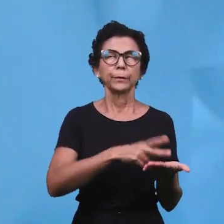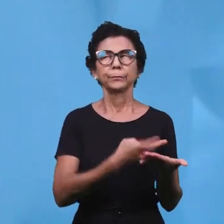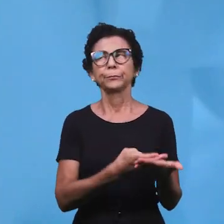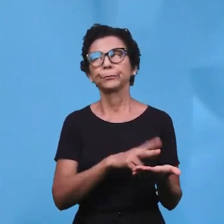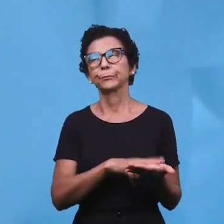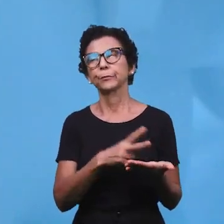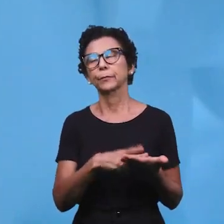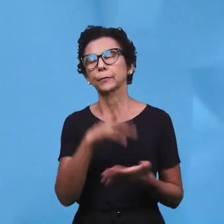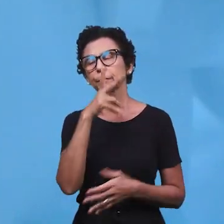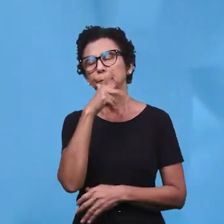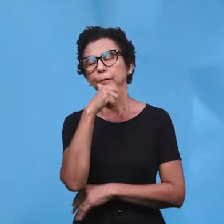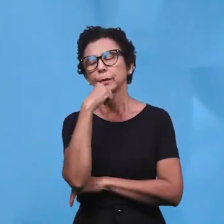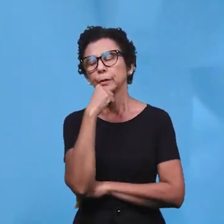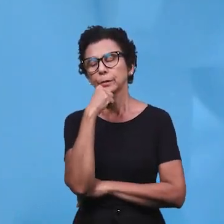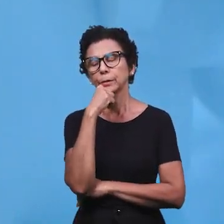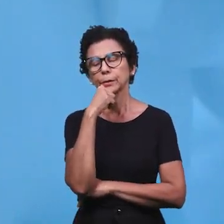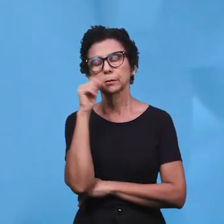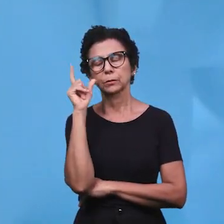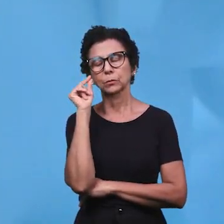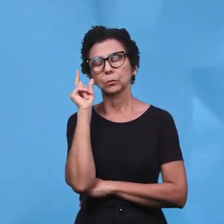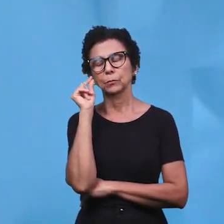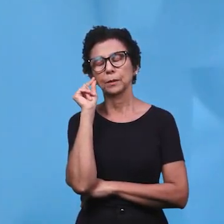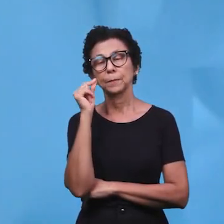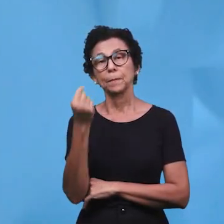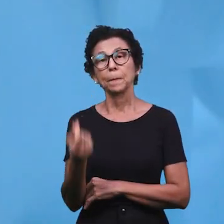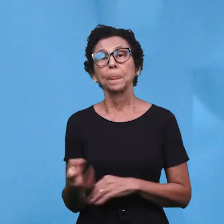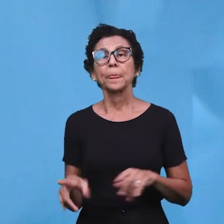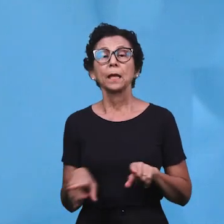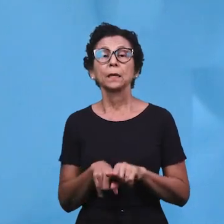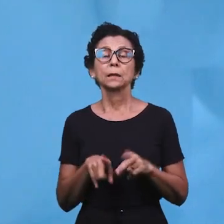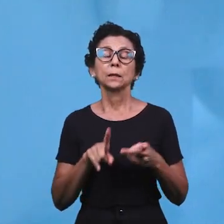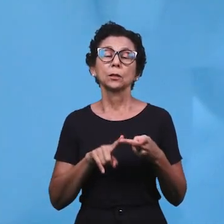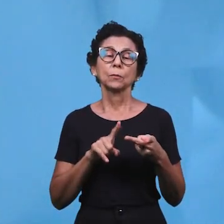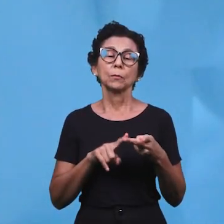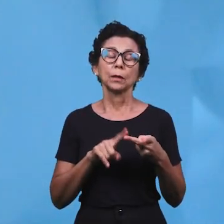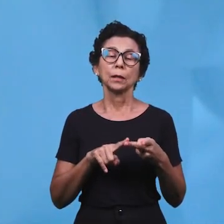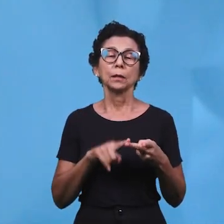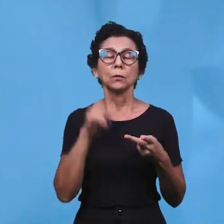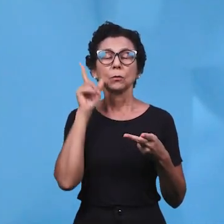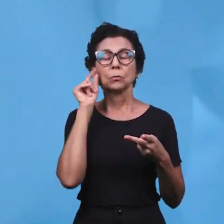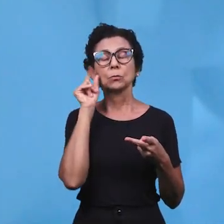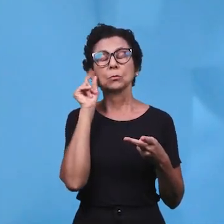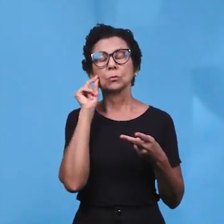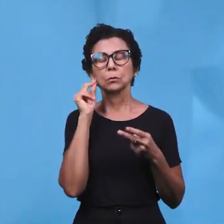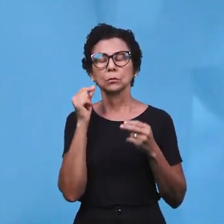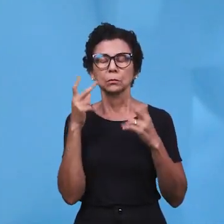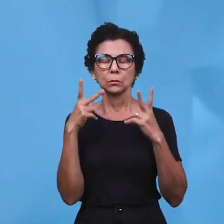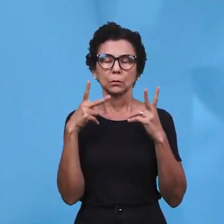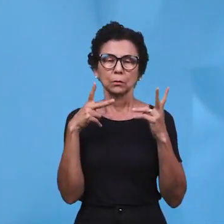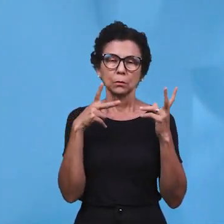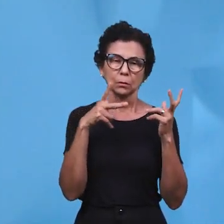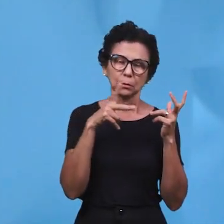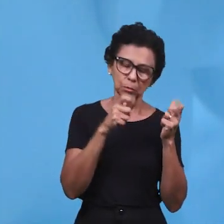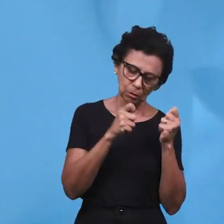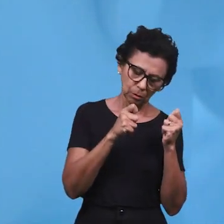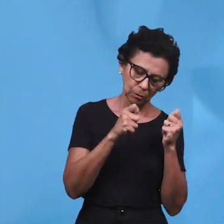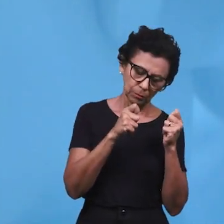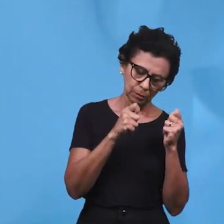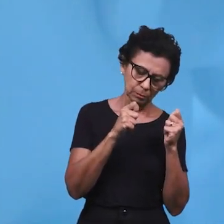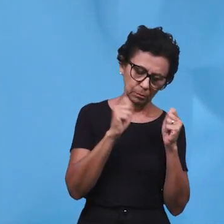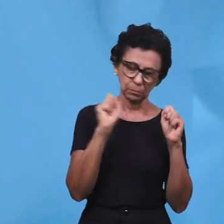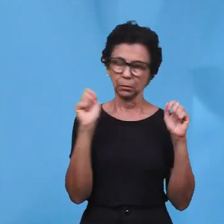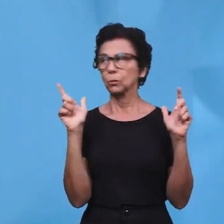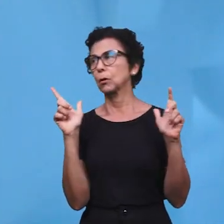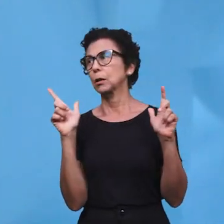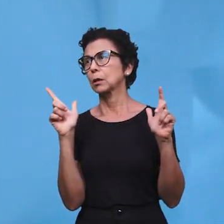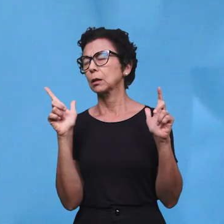conseguir dormir de fato. Existe a insônia de manutenção, que você dorme, mas fica acordando durante a noite, que é aquele